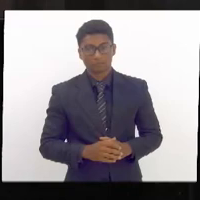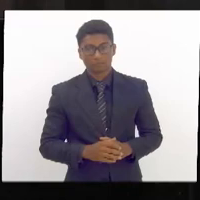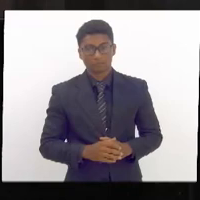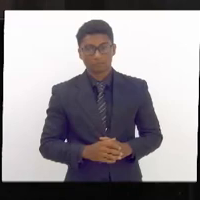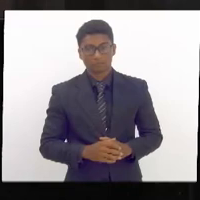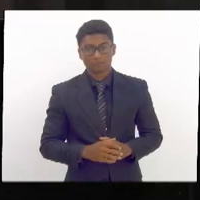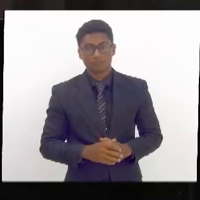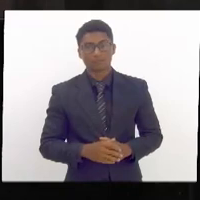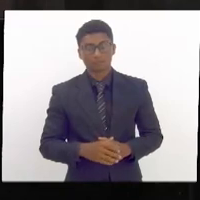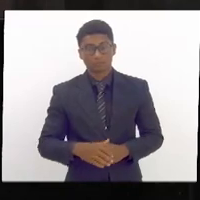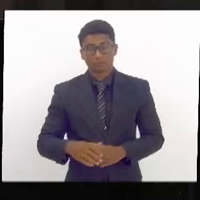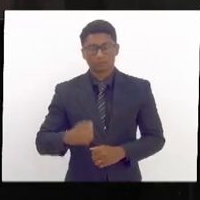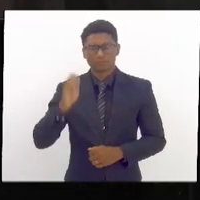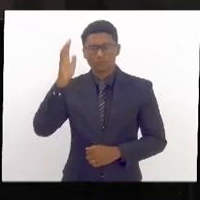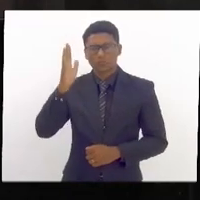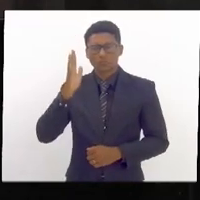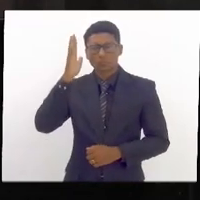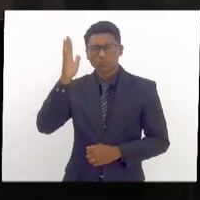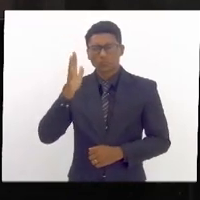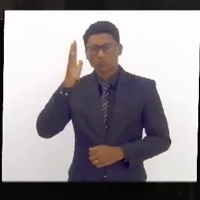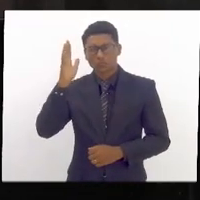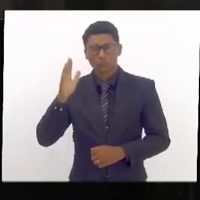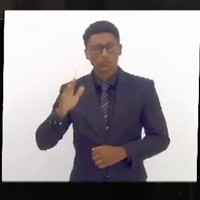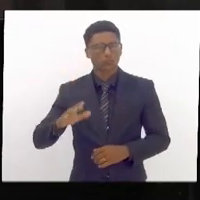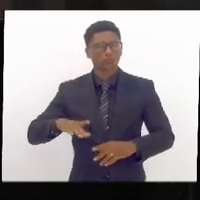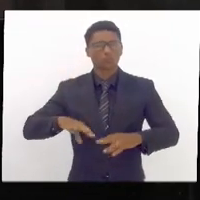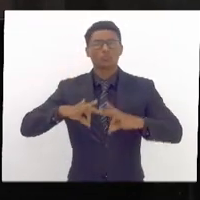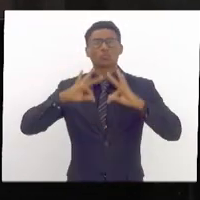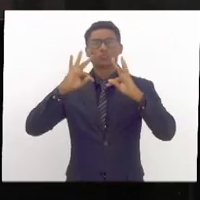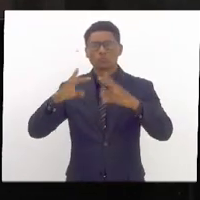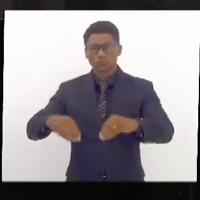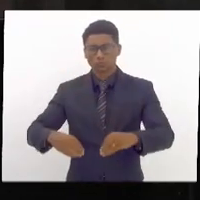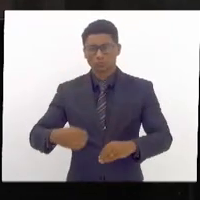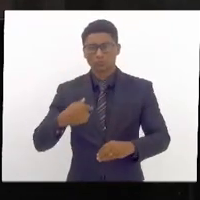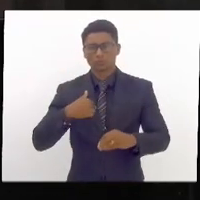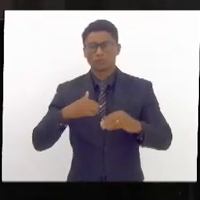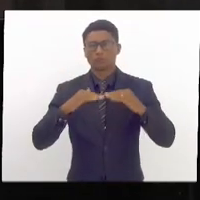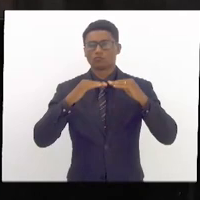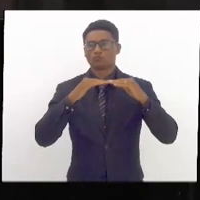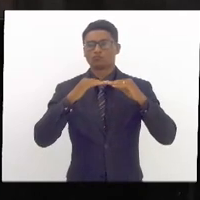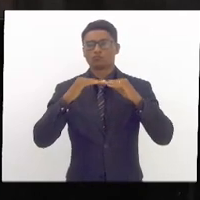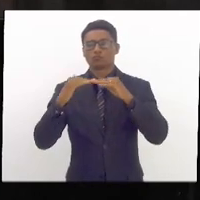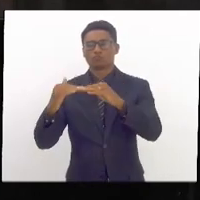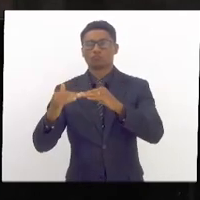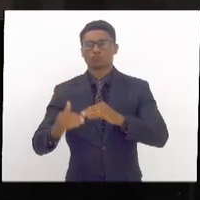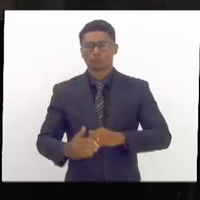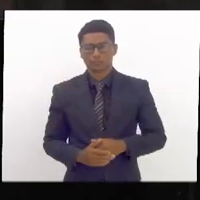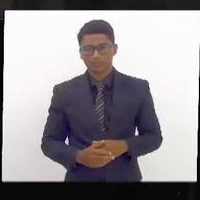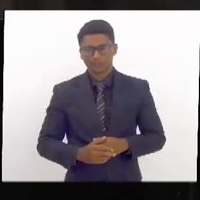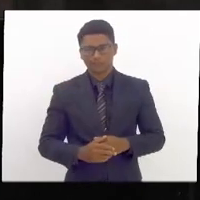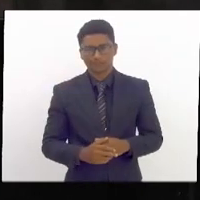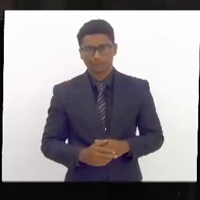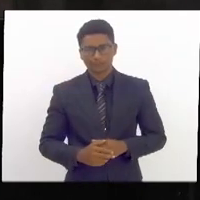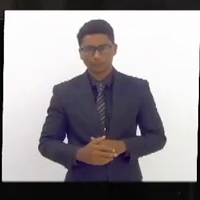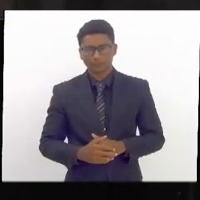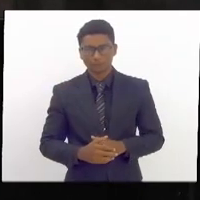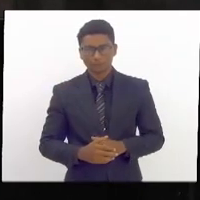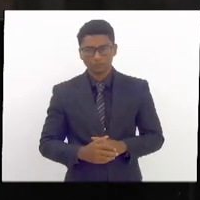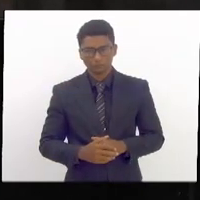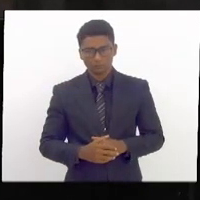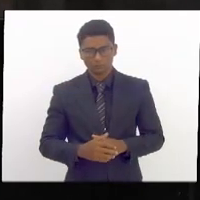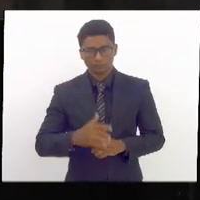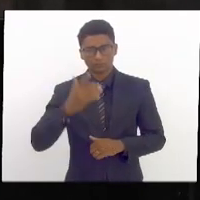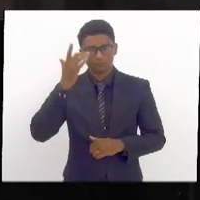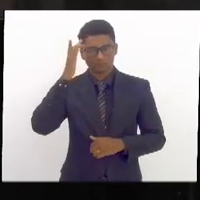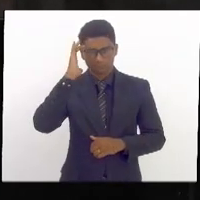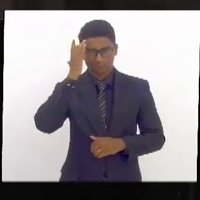Tudo que foi falado até agora tem a minha concordância. Acho os